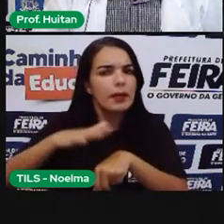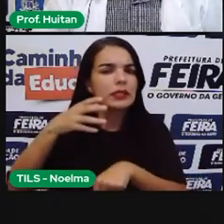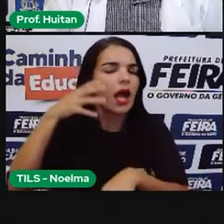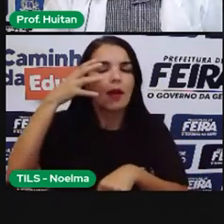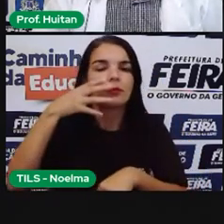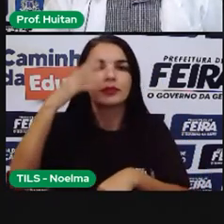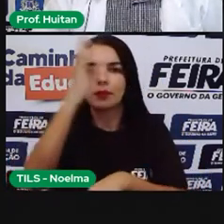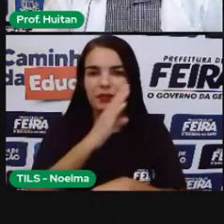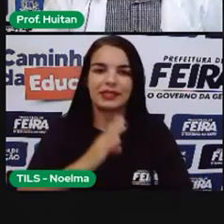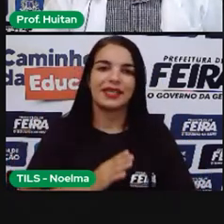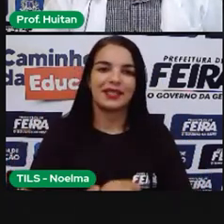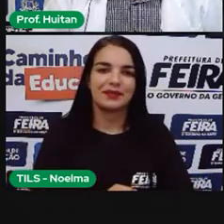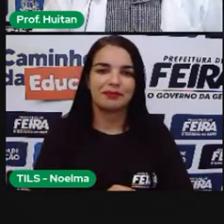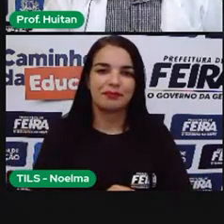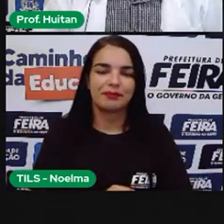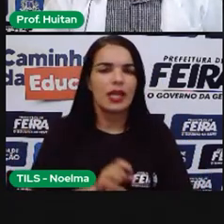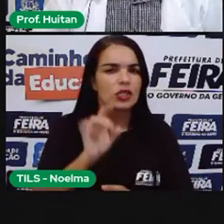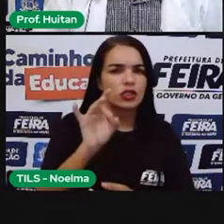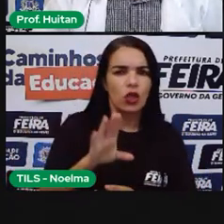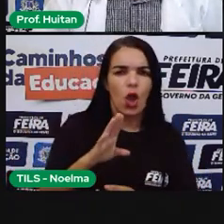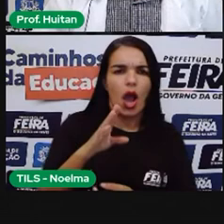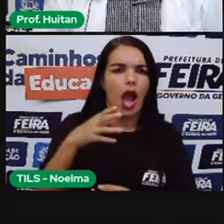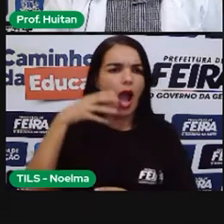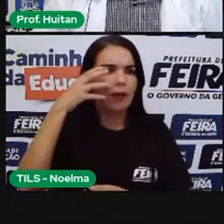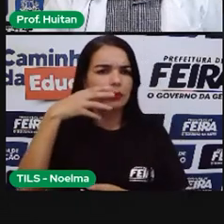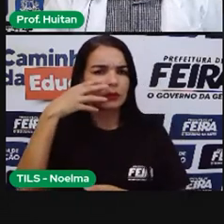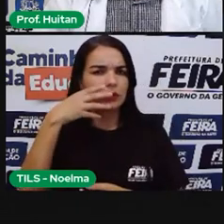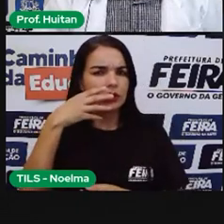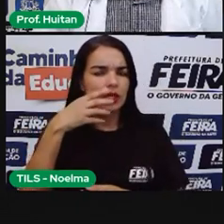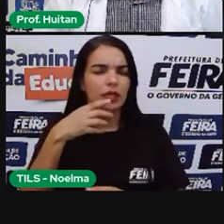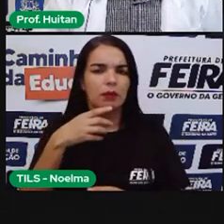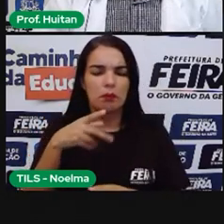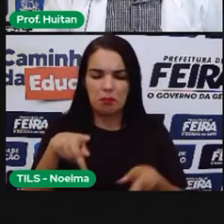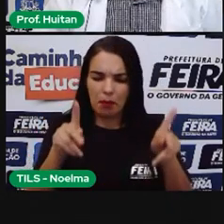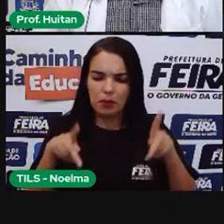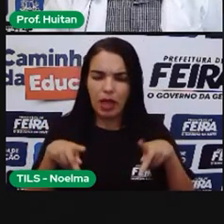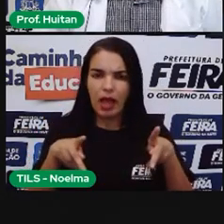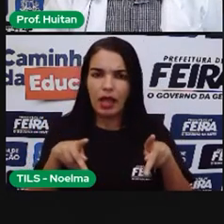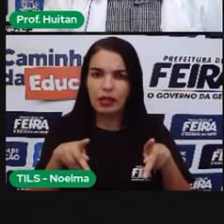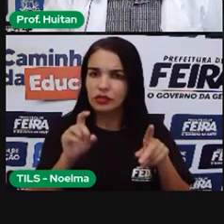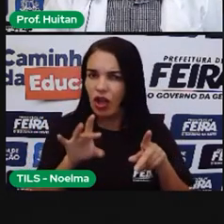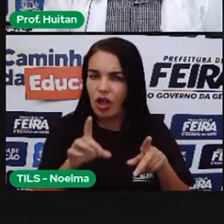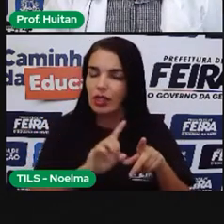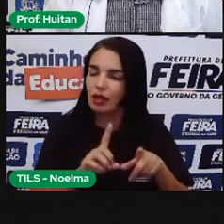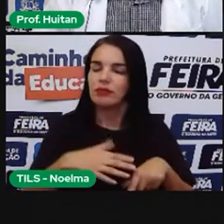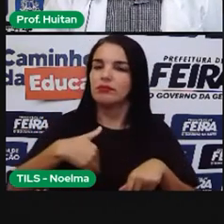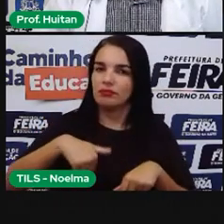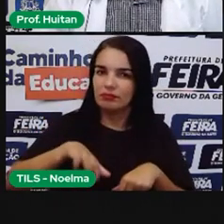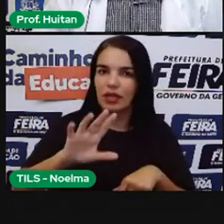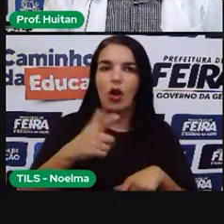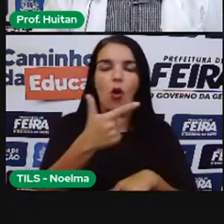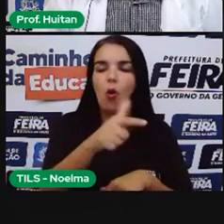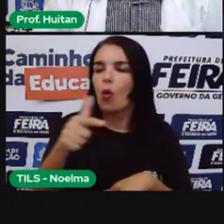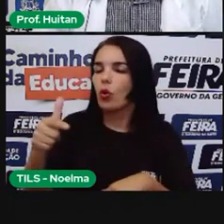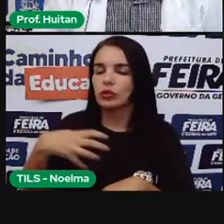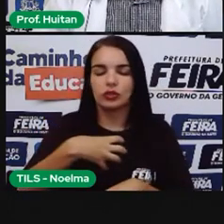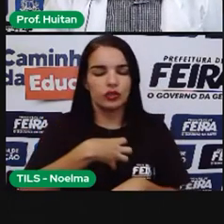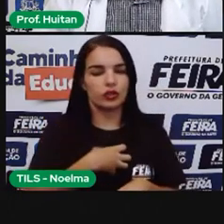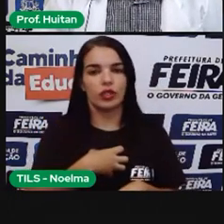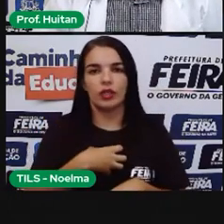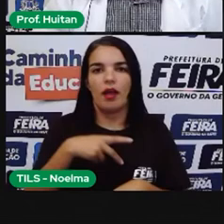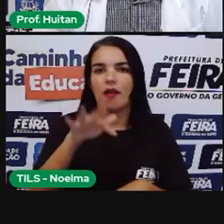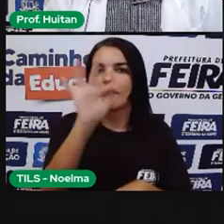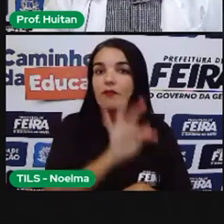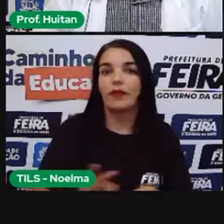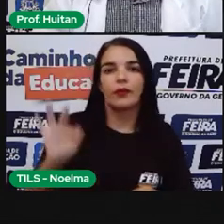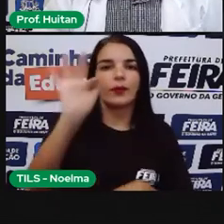muito rica. Não só a música popular, mas a música folclórica, a música erudita também. Nós temos cantores